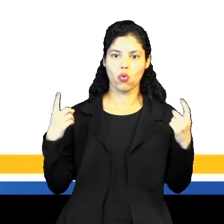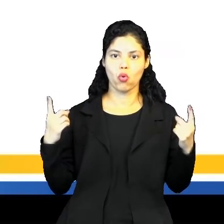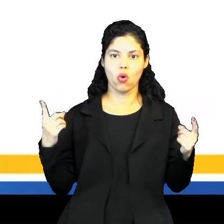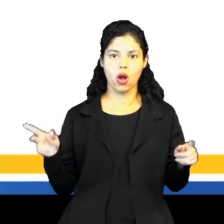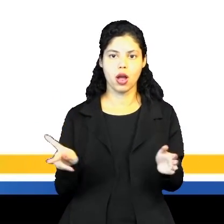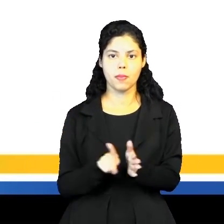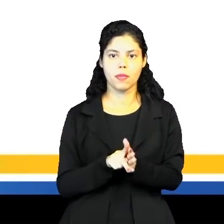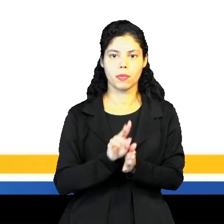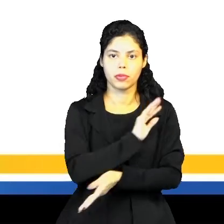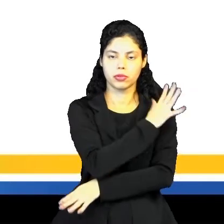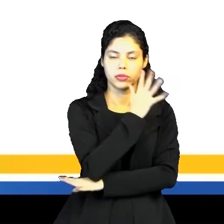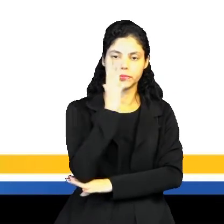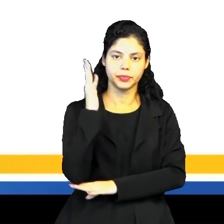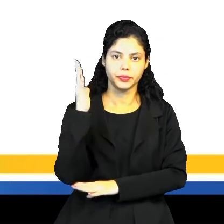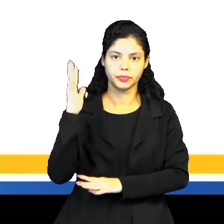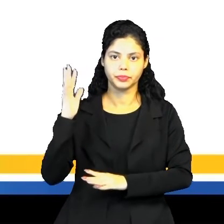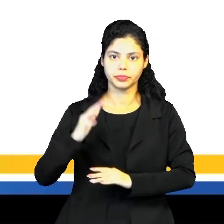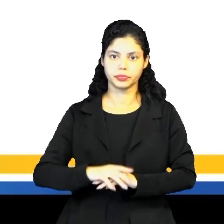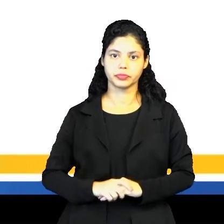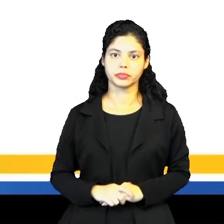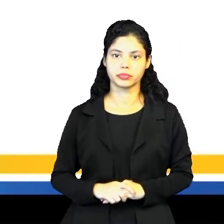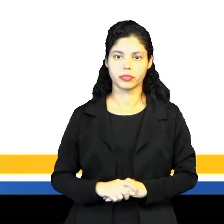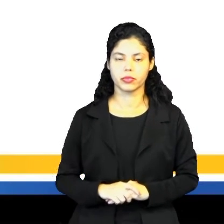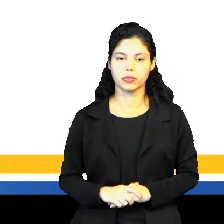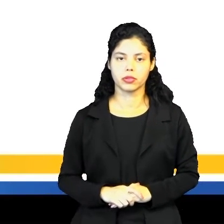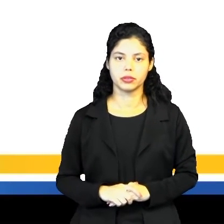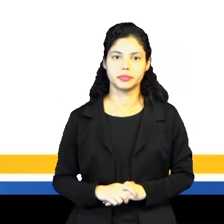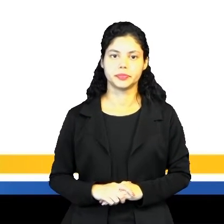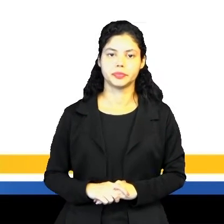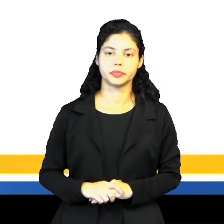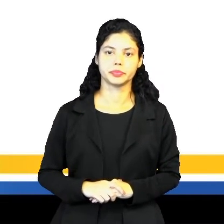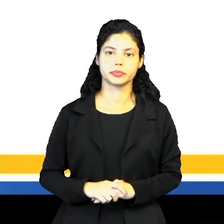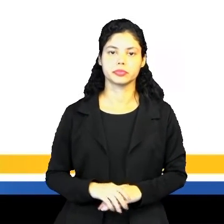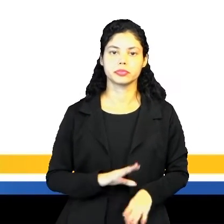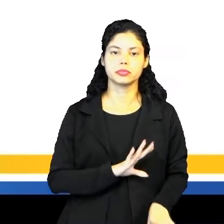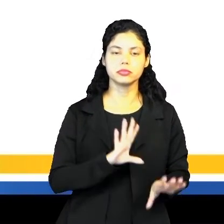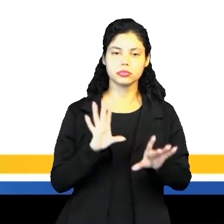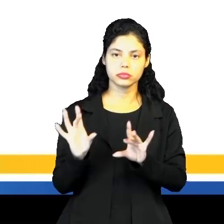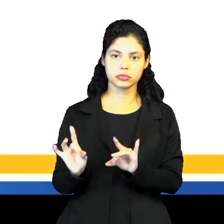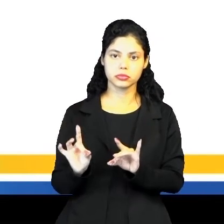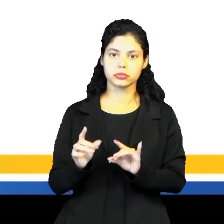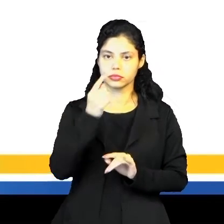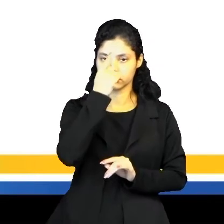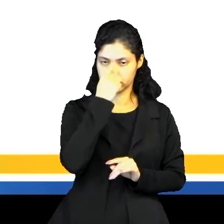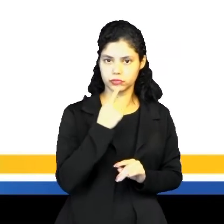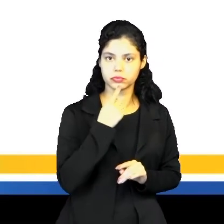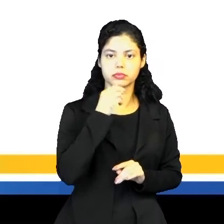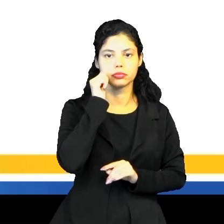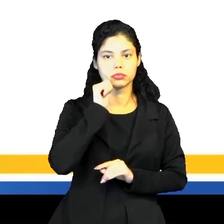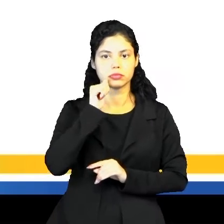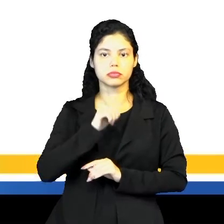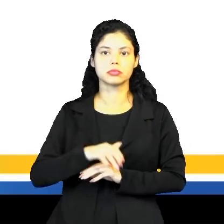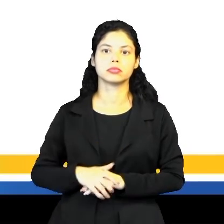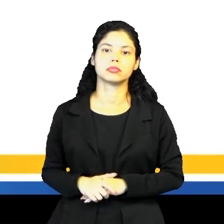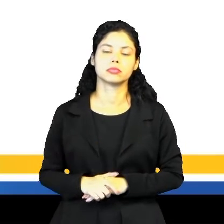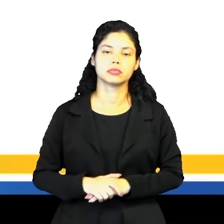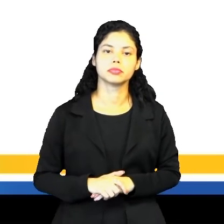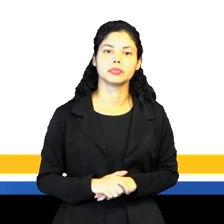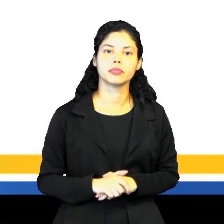esse som, né? Então, também por trás, né, e também da figura feminina, tá?